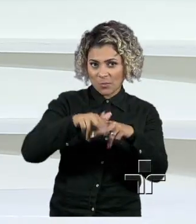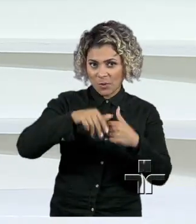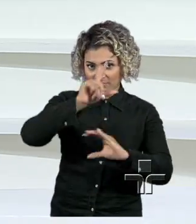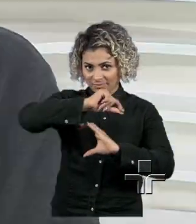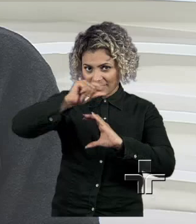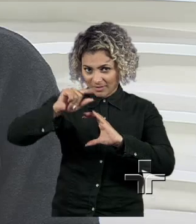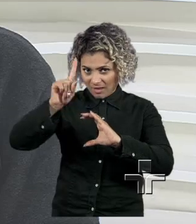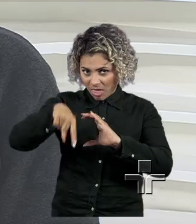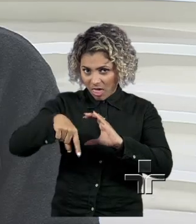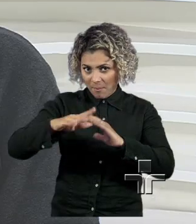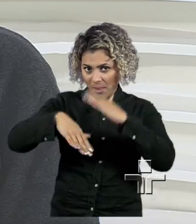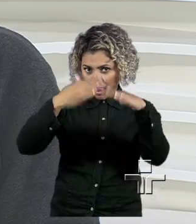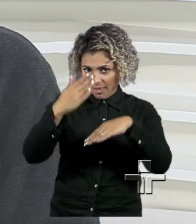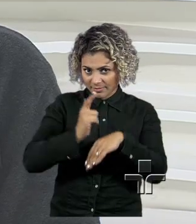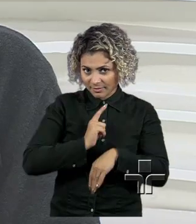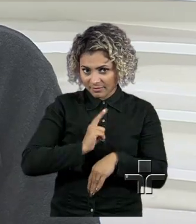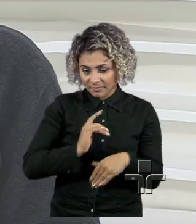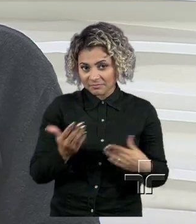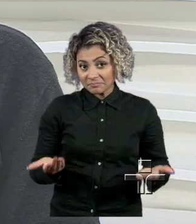Show?